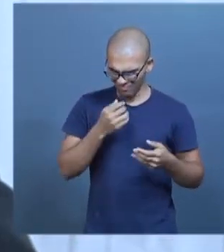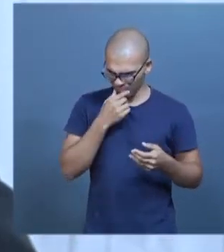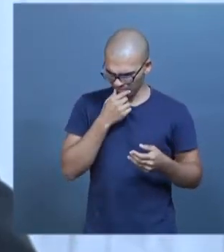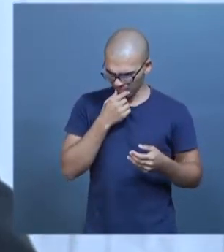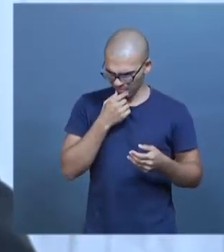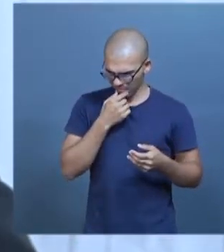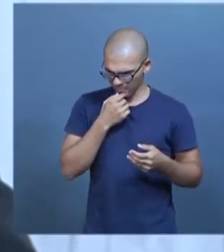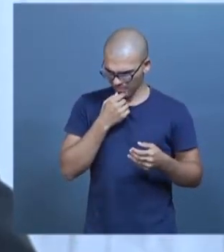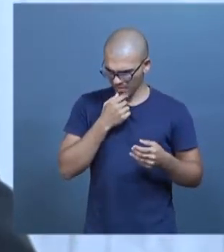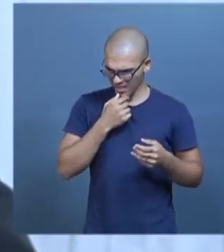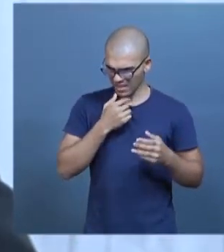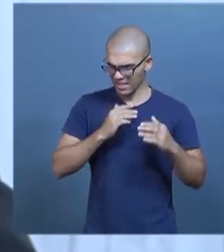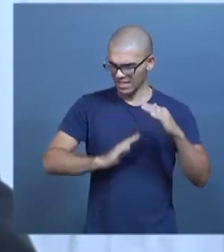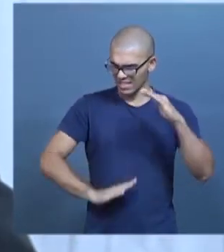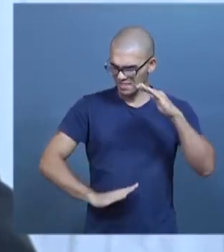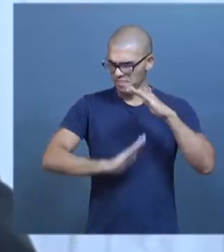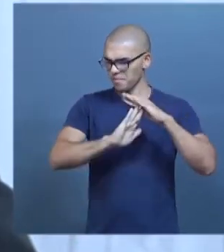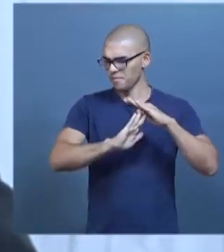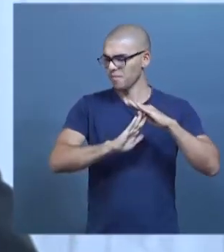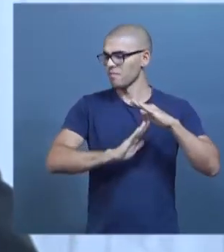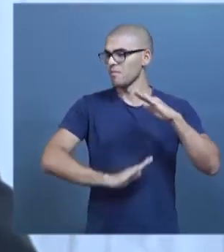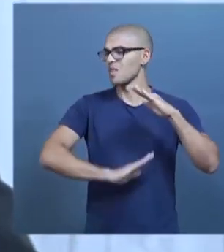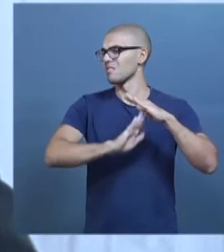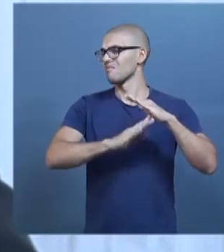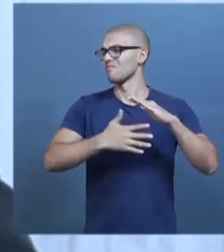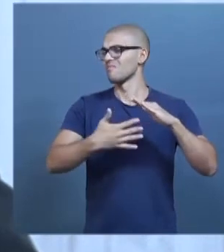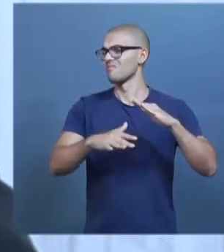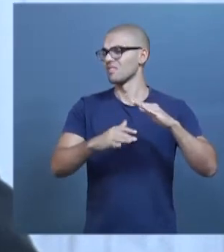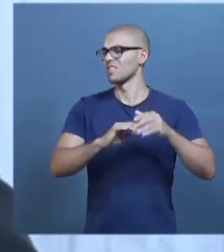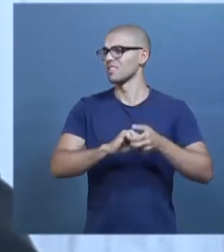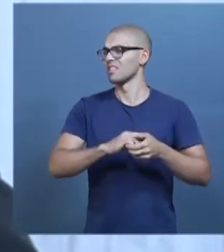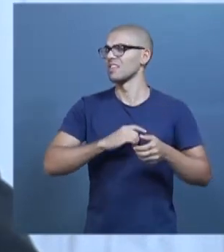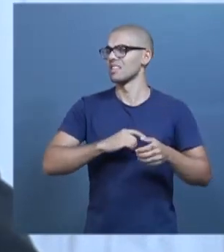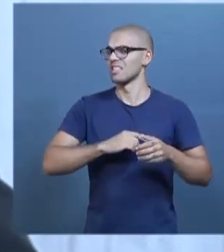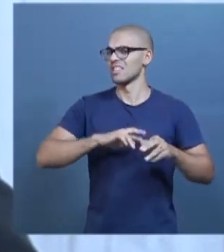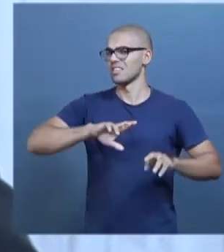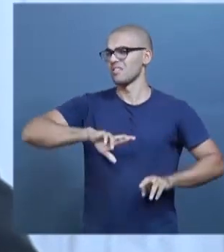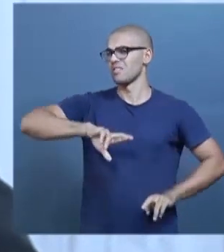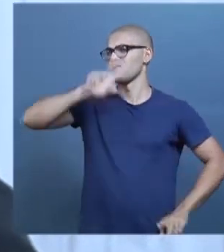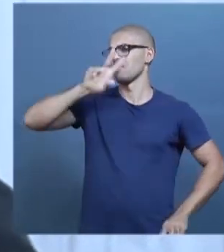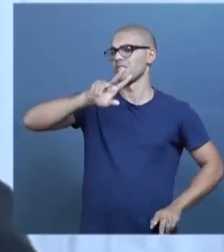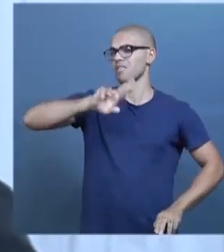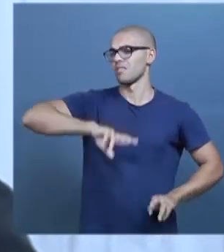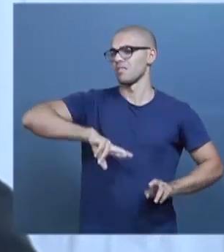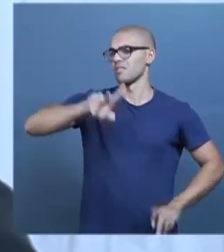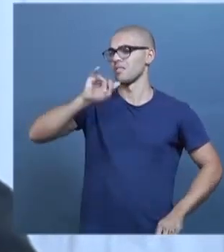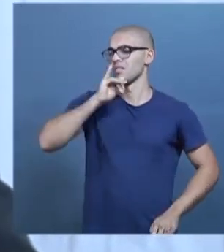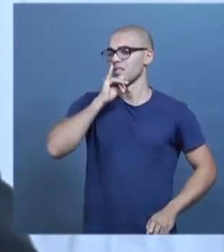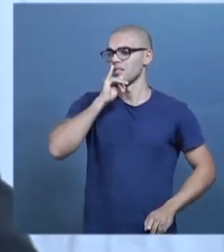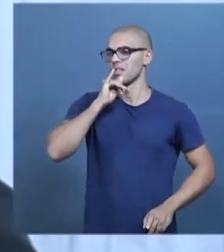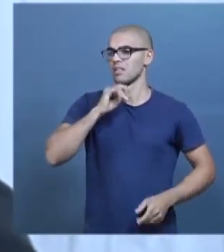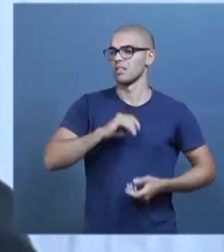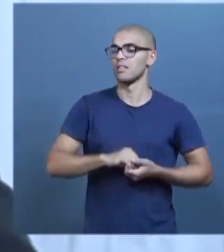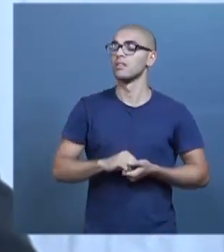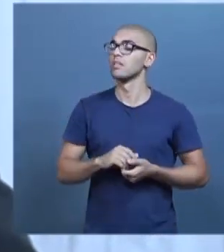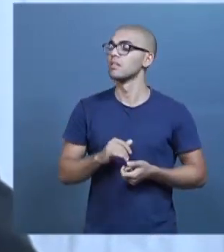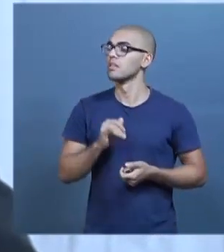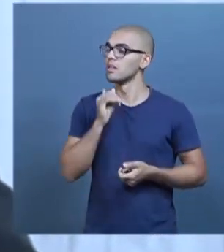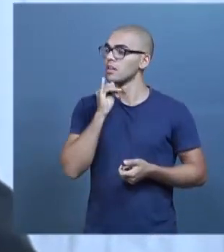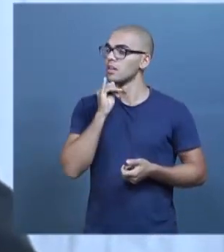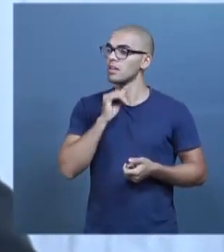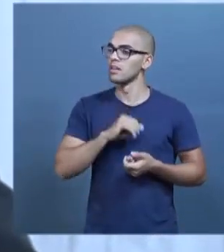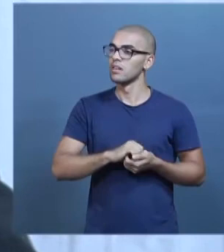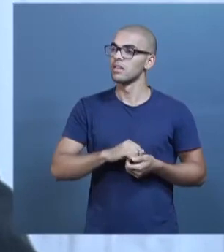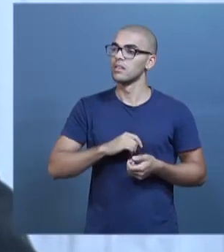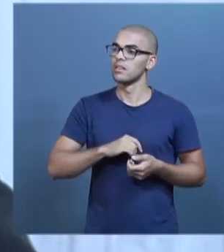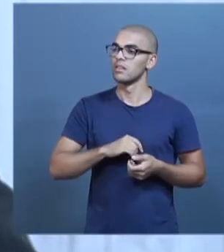que já atinge esse último patamar, mas ele guarda uma grande desigualdade com as rendas mais altas, porque ele indistingue